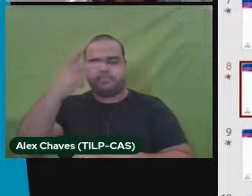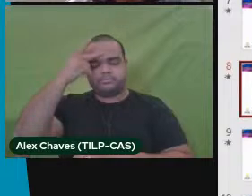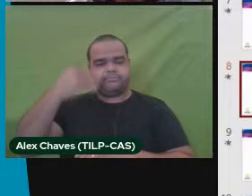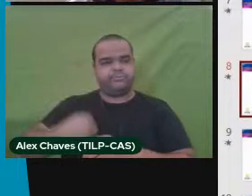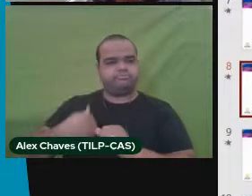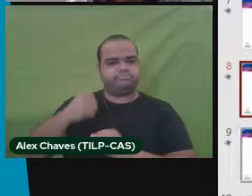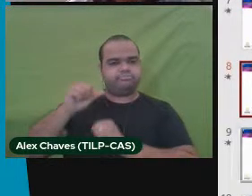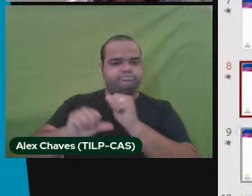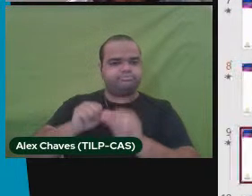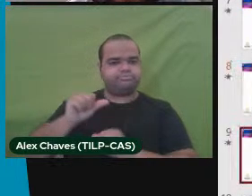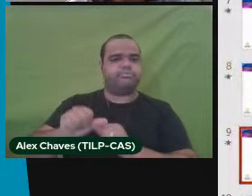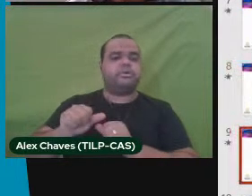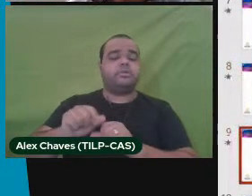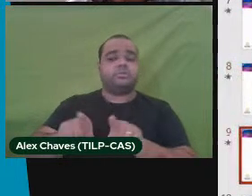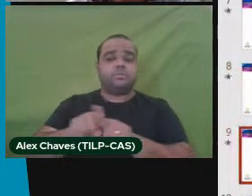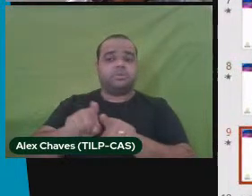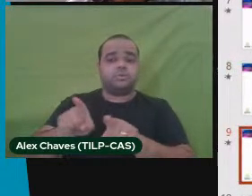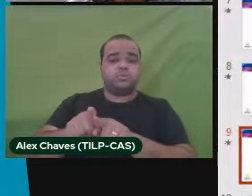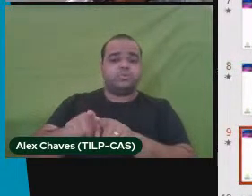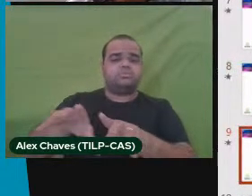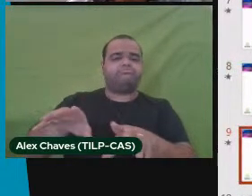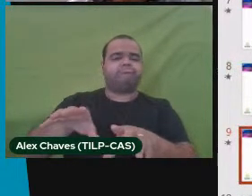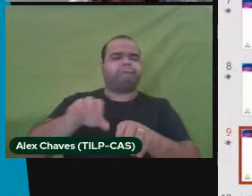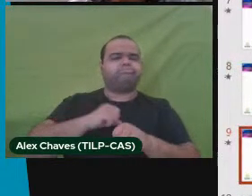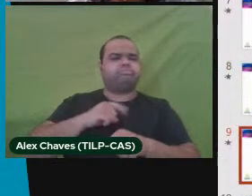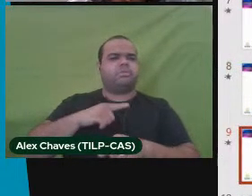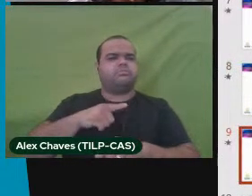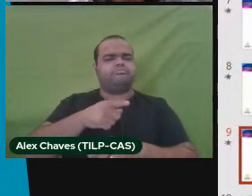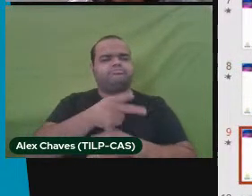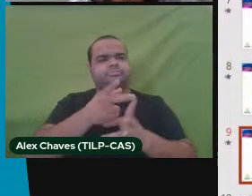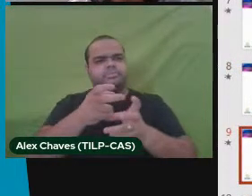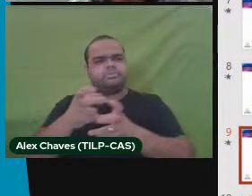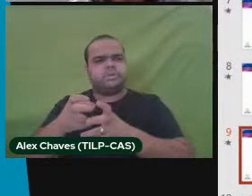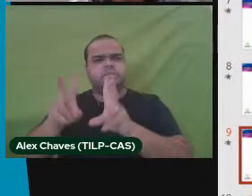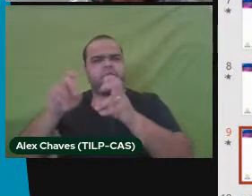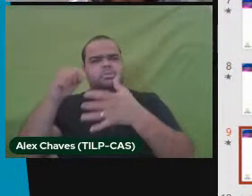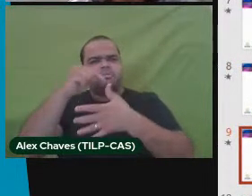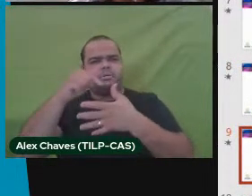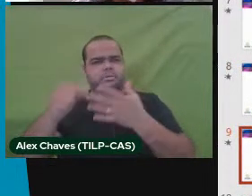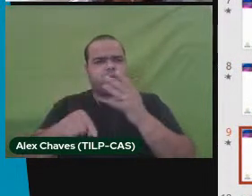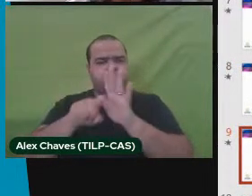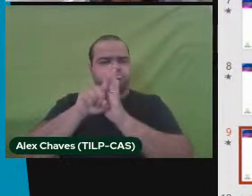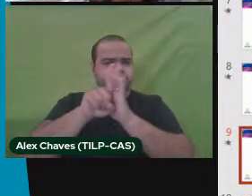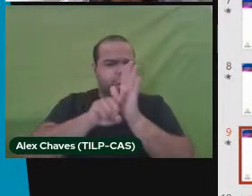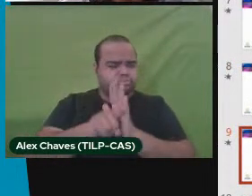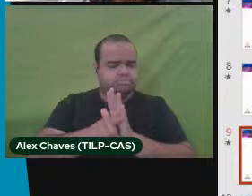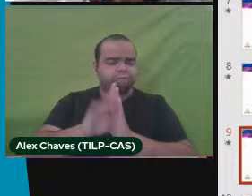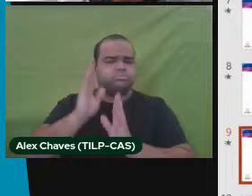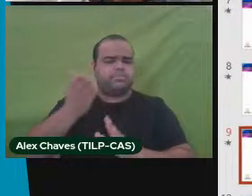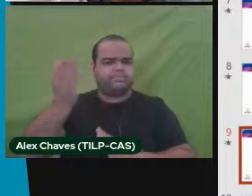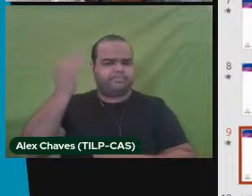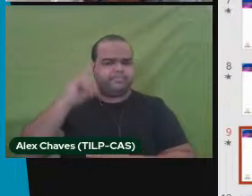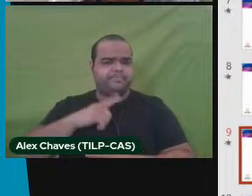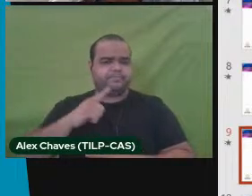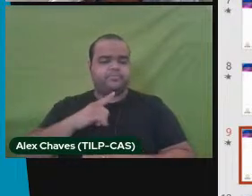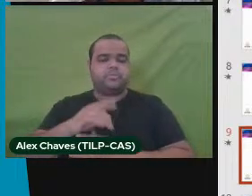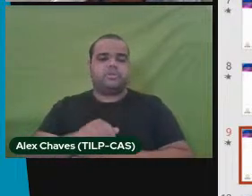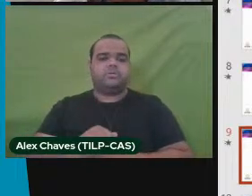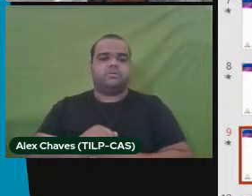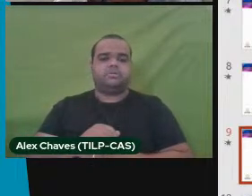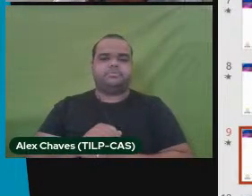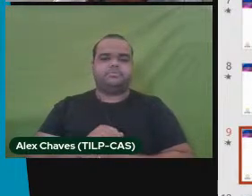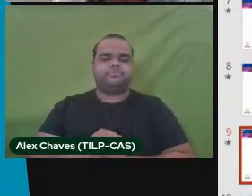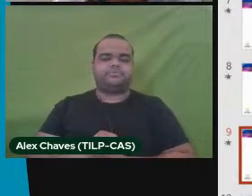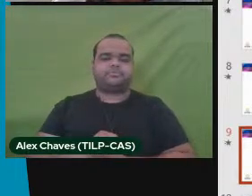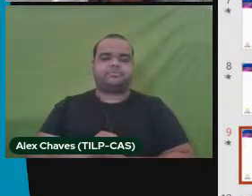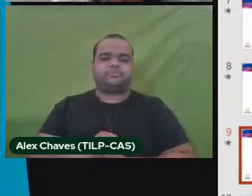que nós buscamos inspiração nessas questões, nesses estudos levantados, fazendo esse passeio que